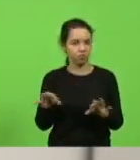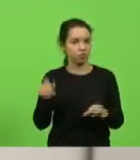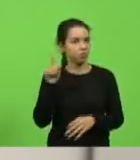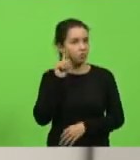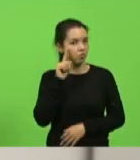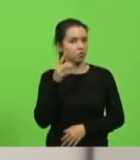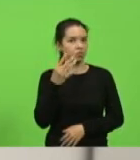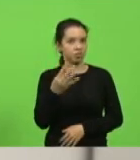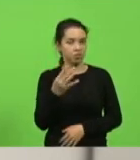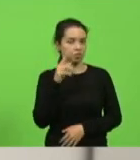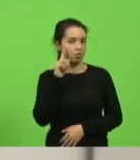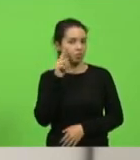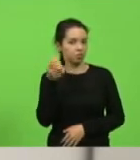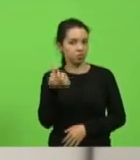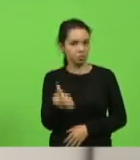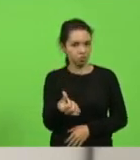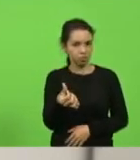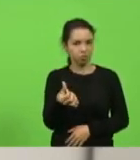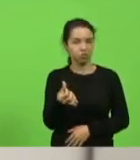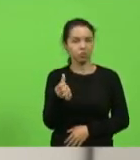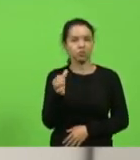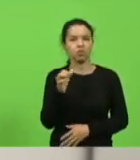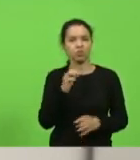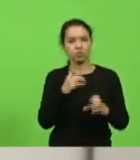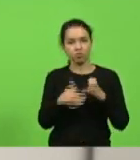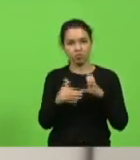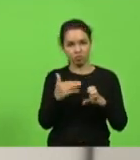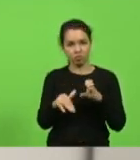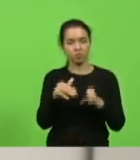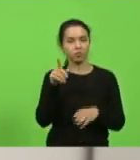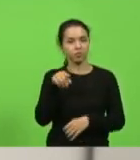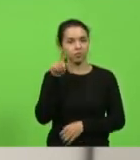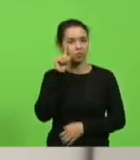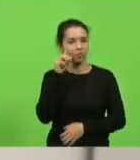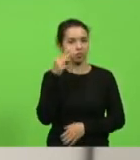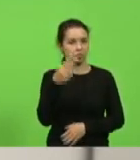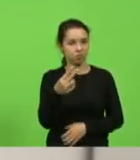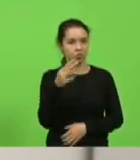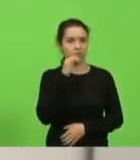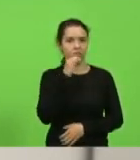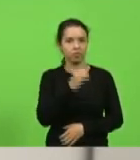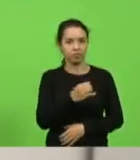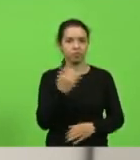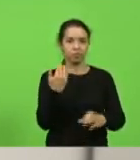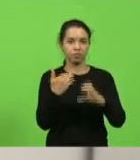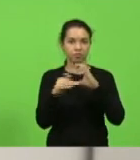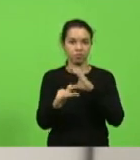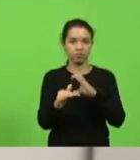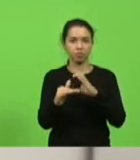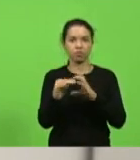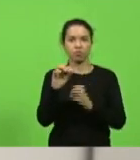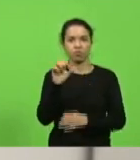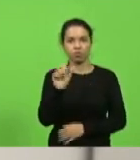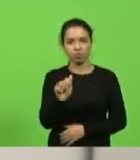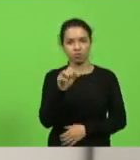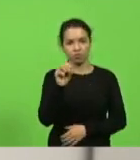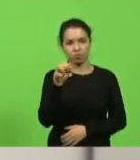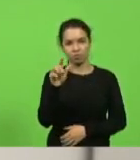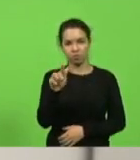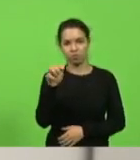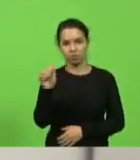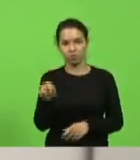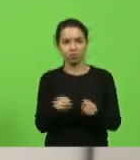depois você verifica que o e-mail é do dia 2, eu enviei um e-mail para a SGA e para o